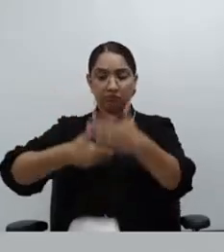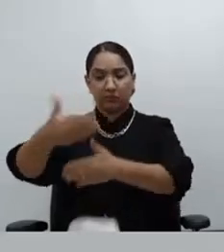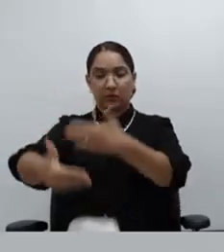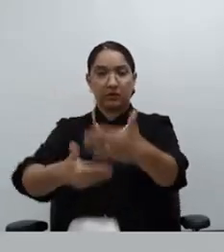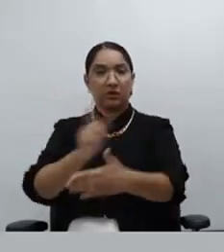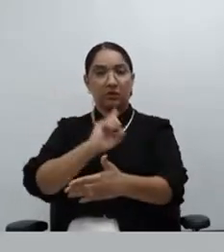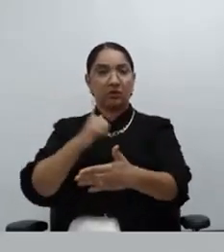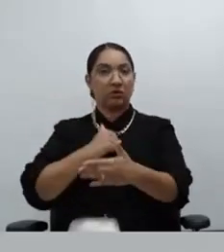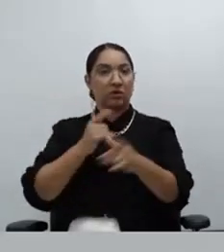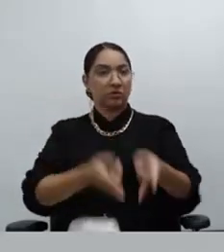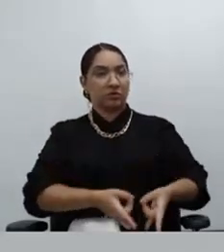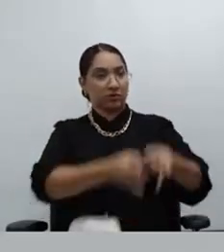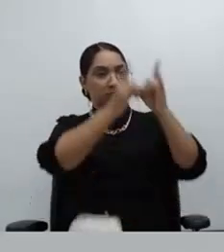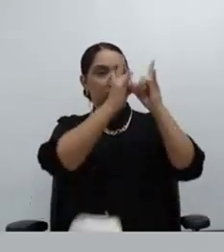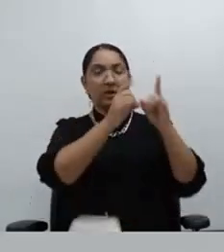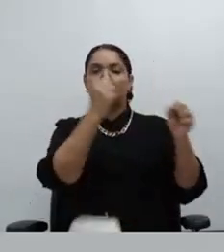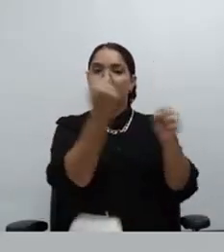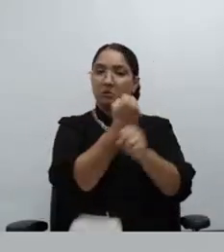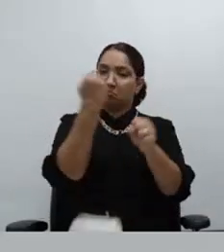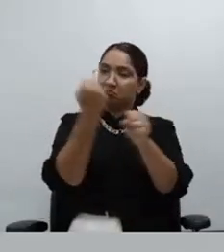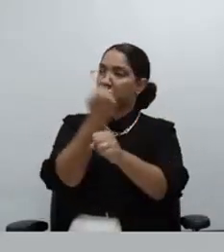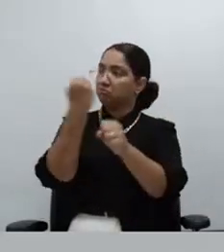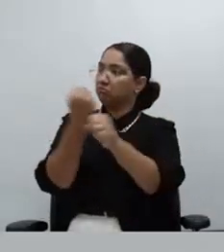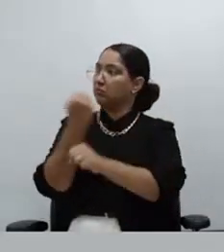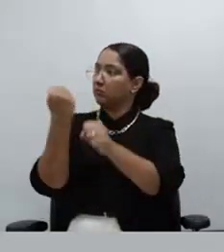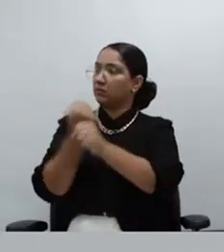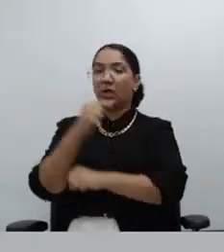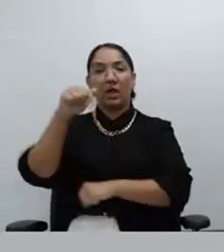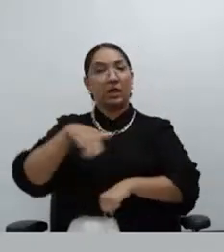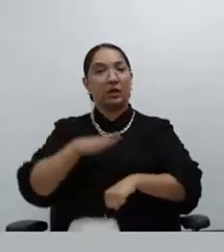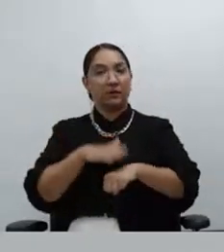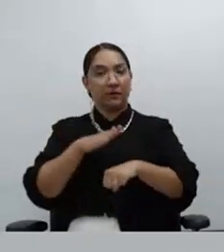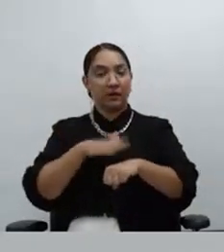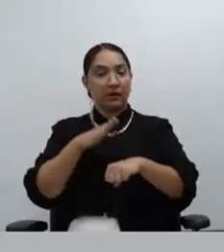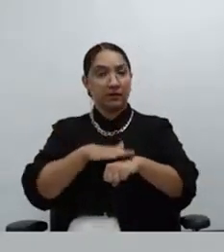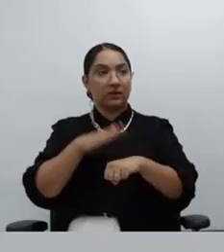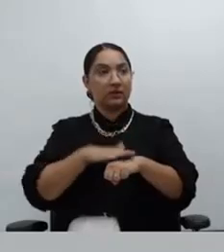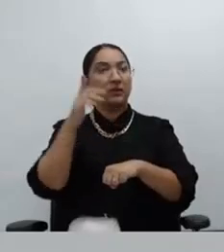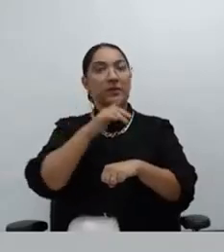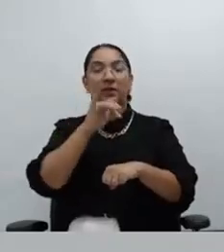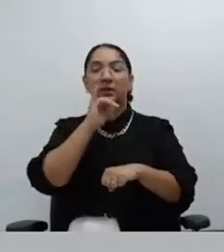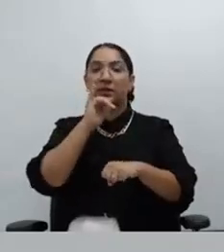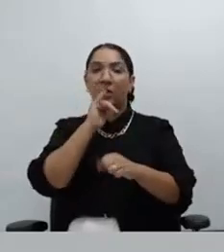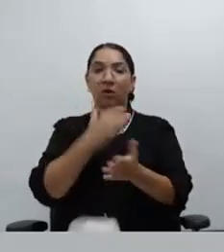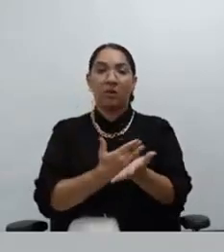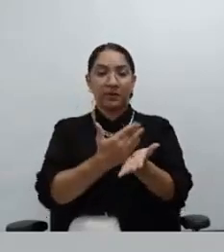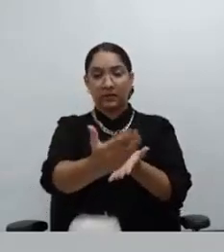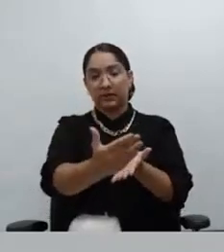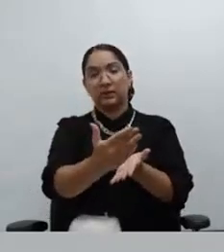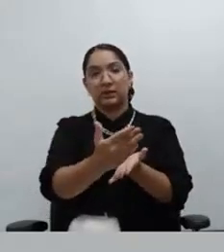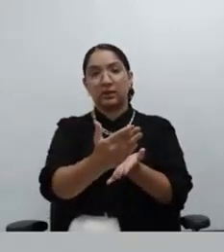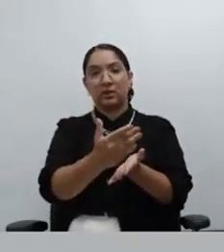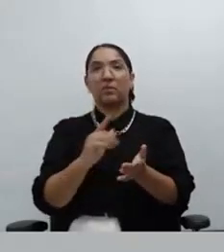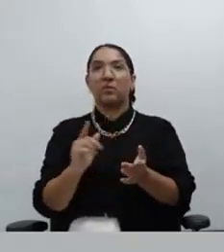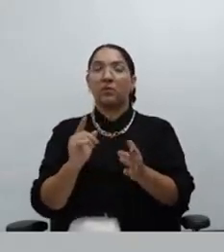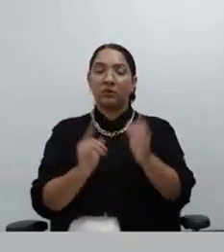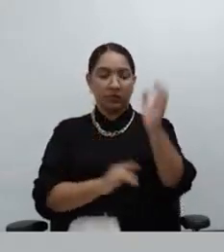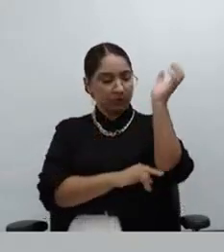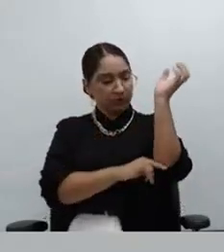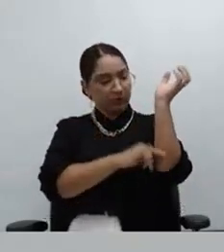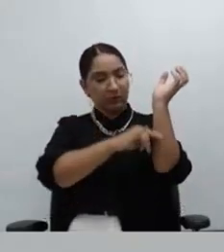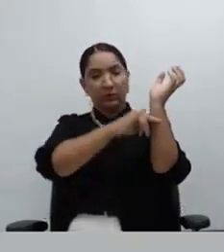estamos em obras no prédio. Nós estamos realizando as obras de cima, né, começamos pelo 7º